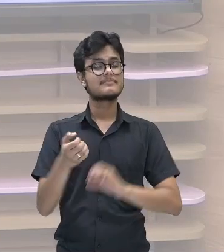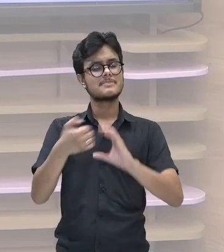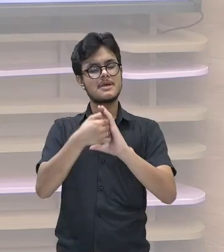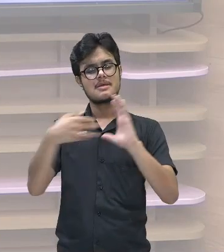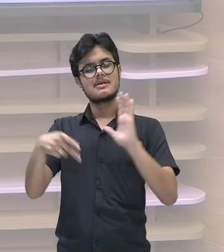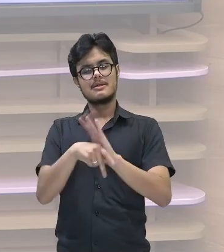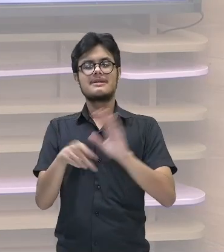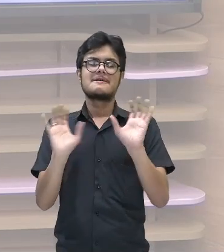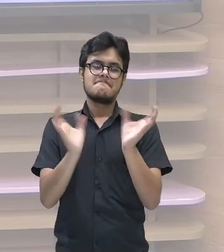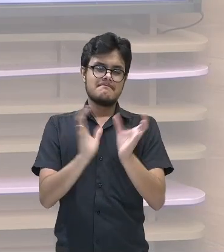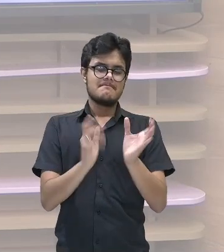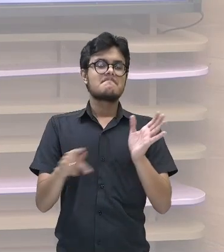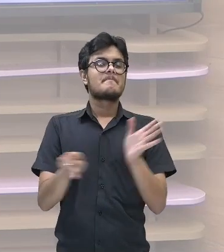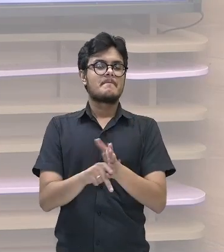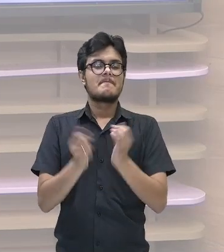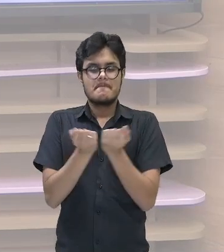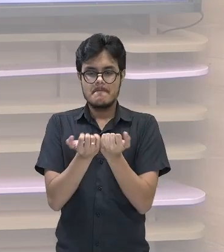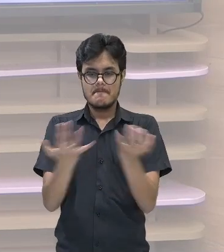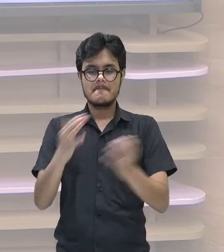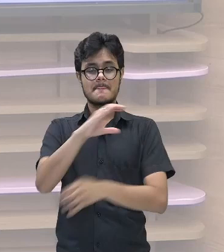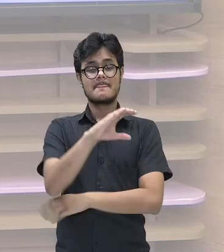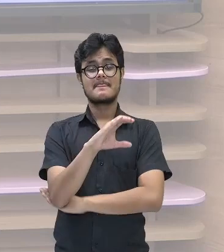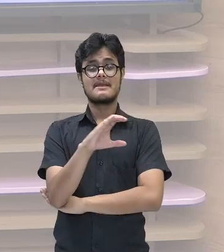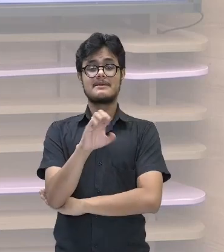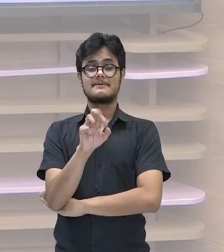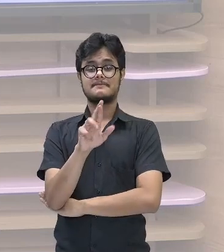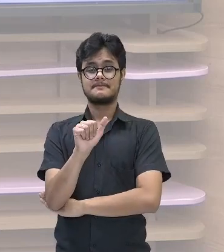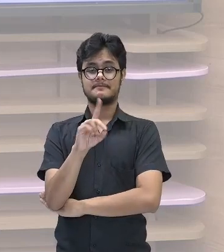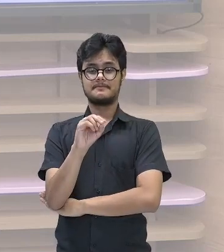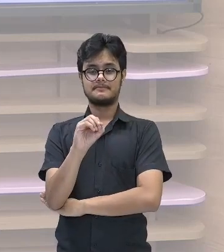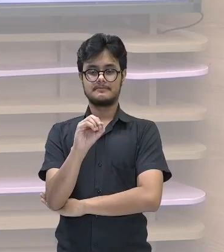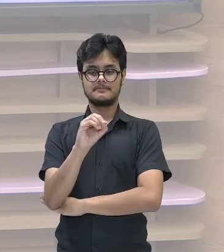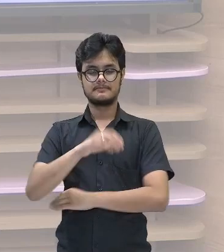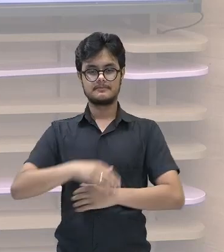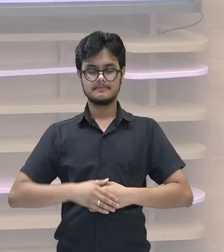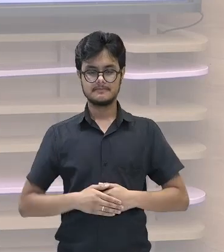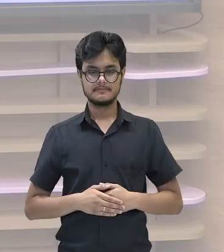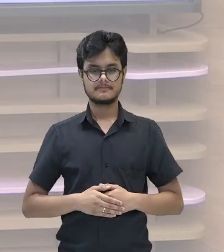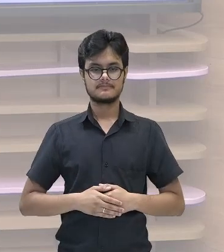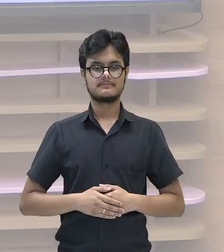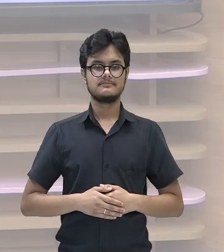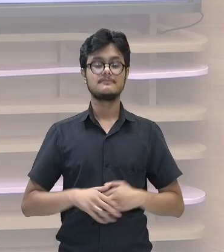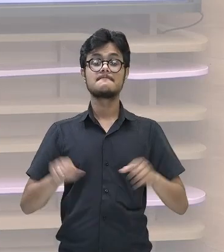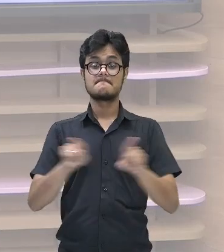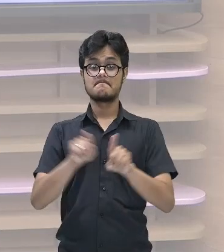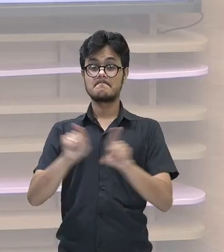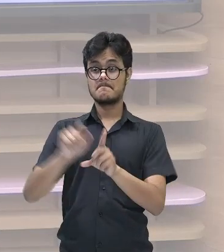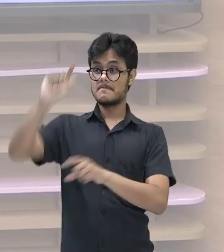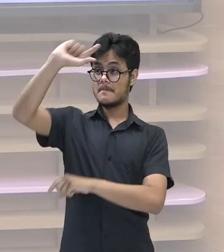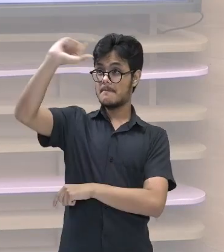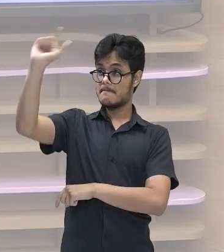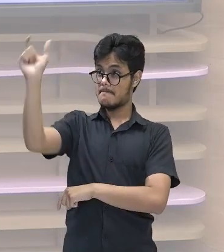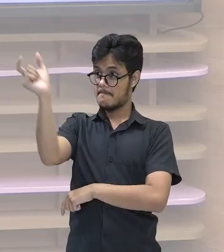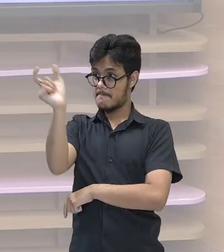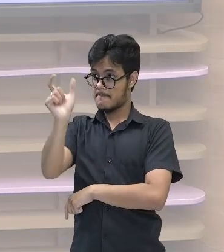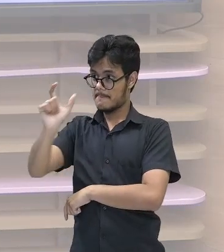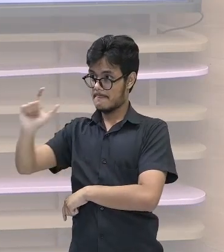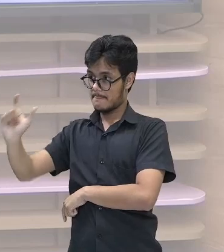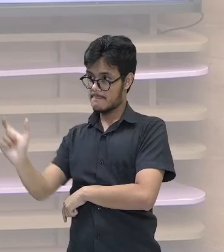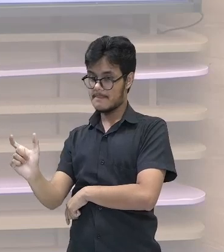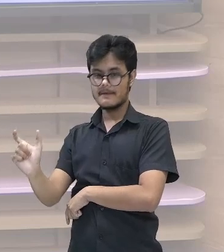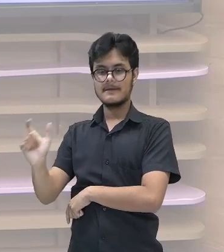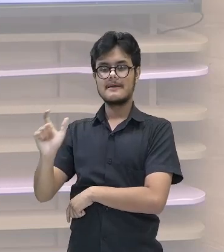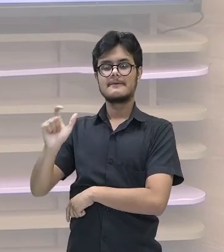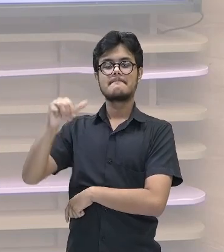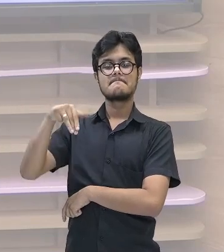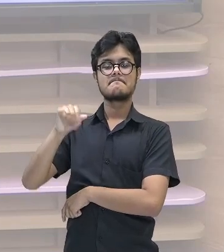essa característica, a vegetação do Cerrado. Nós temos também a ocorrência da Mata Atlântica, né? onde a presença que ocorre